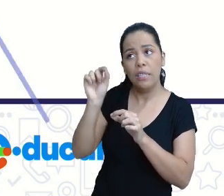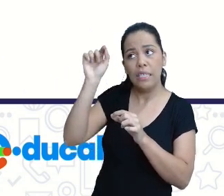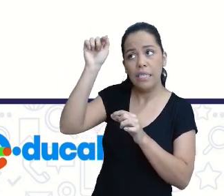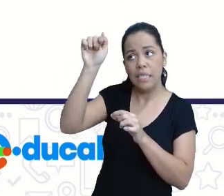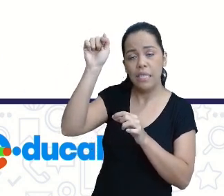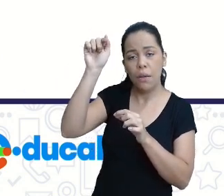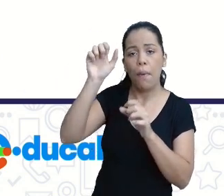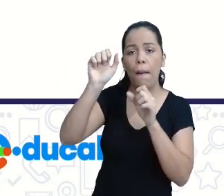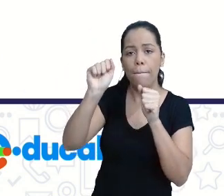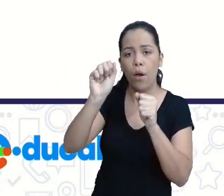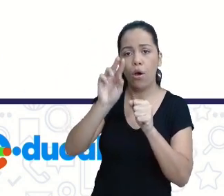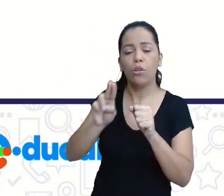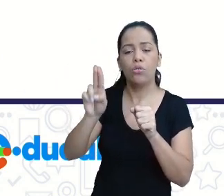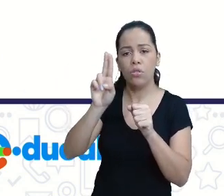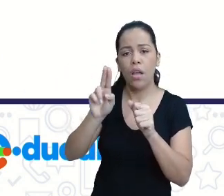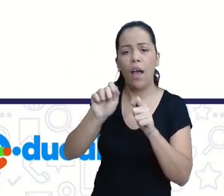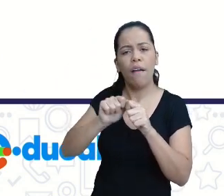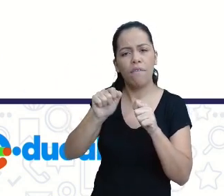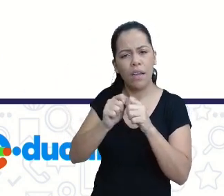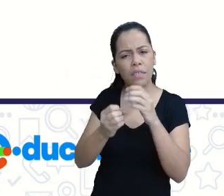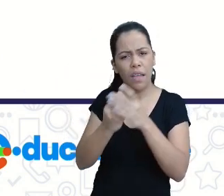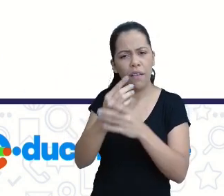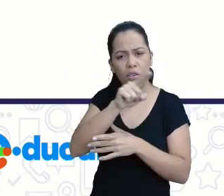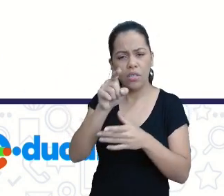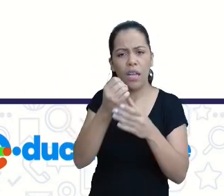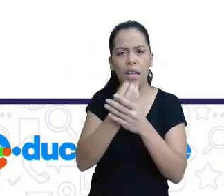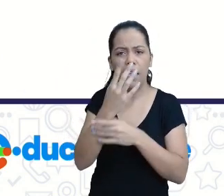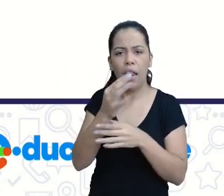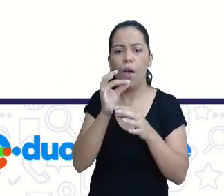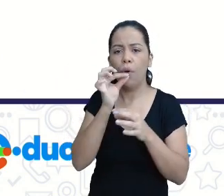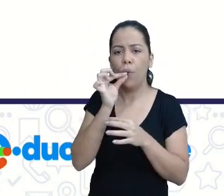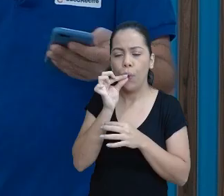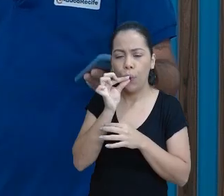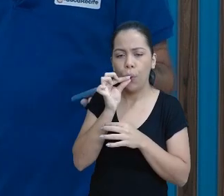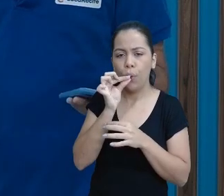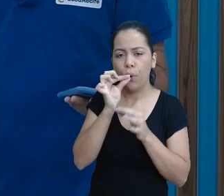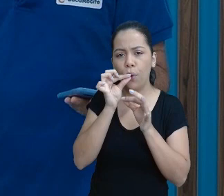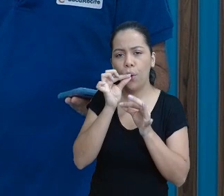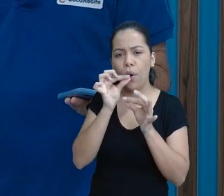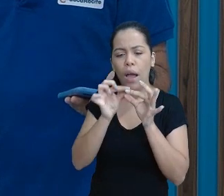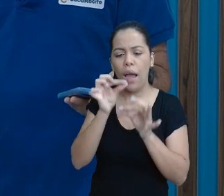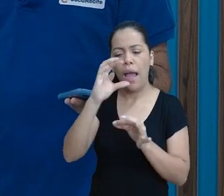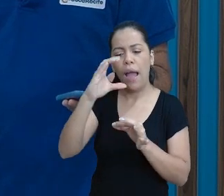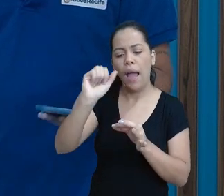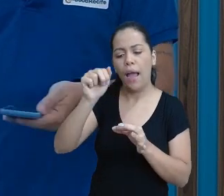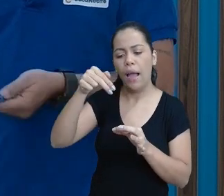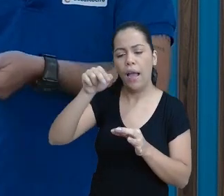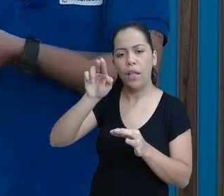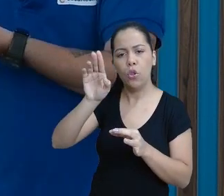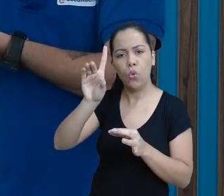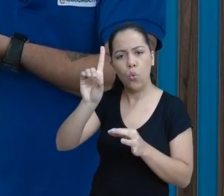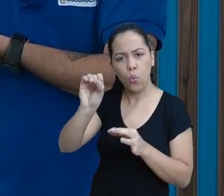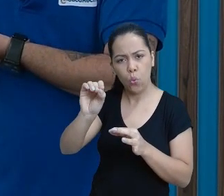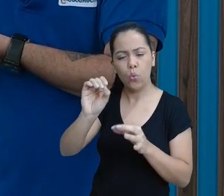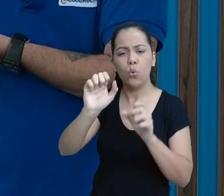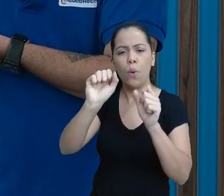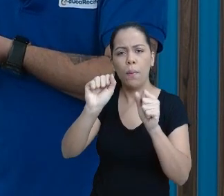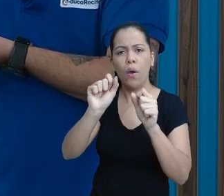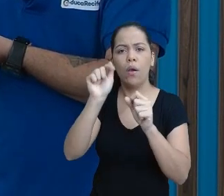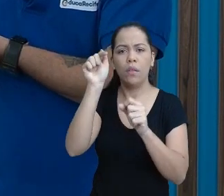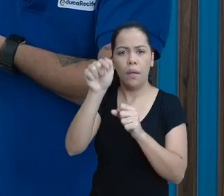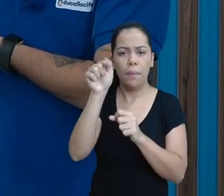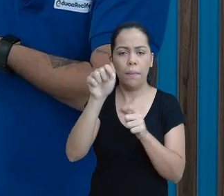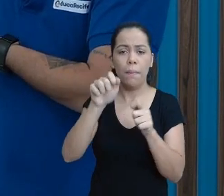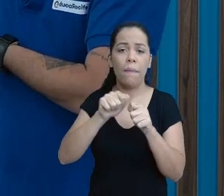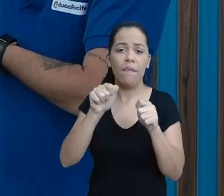com canudos para a gente fazer algumas experiências, tá certo? Então, montando o triângulo retângulo com canudos, a ideia é que fique dessa